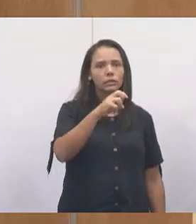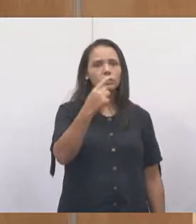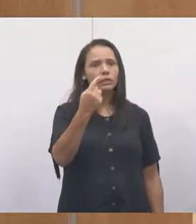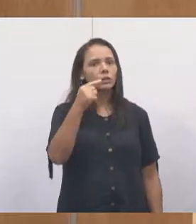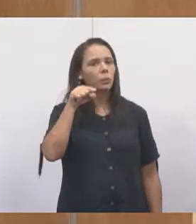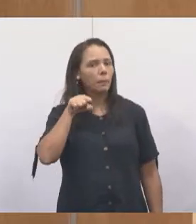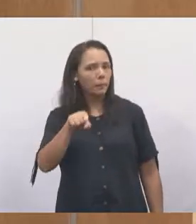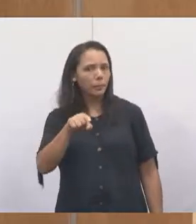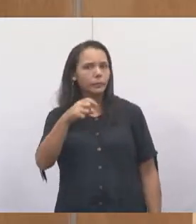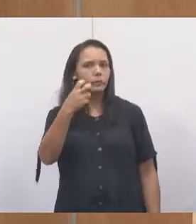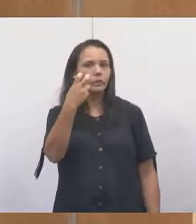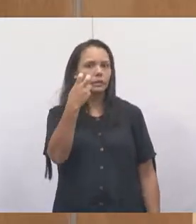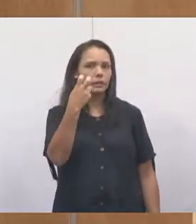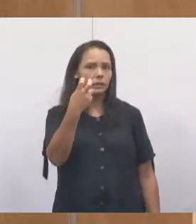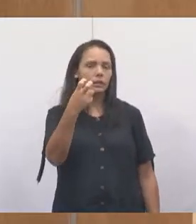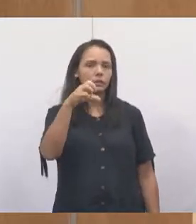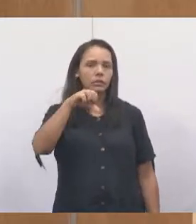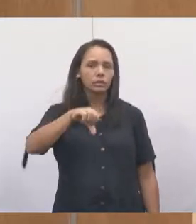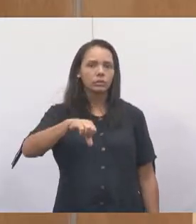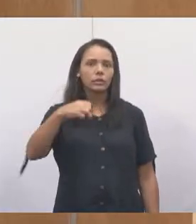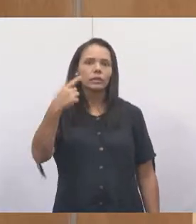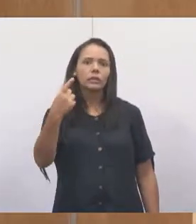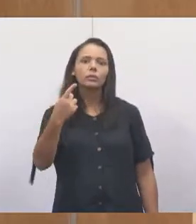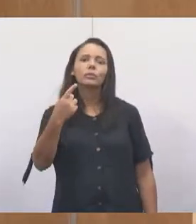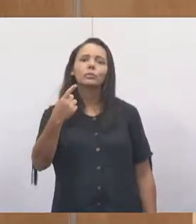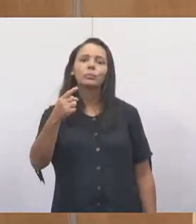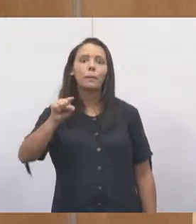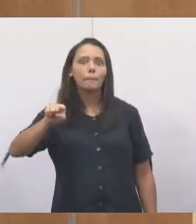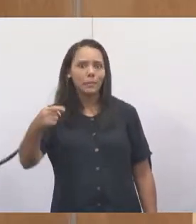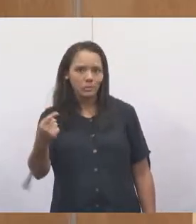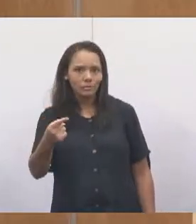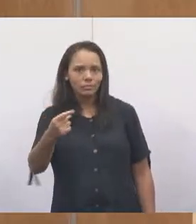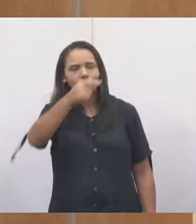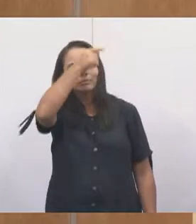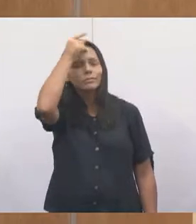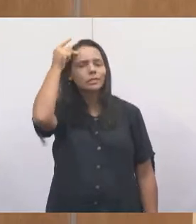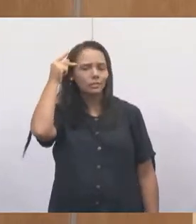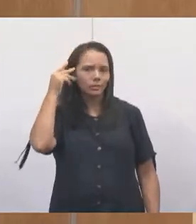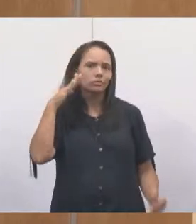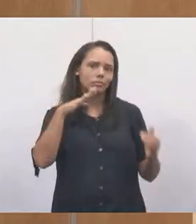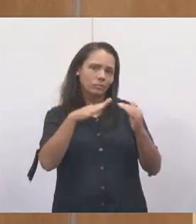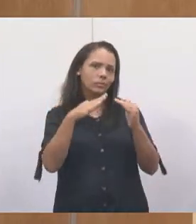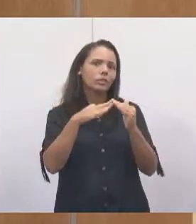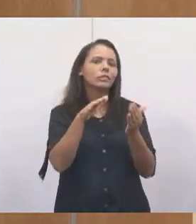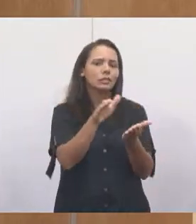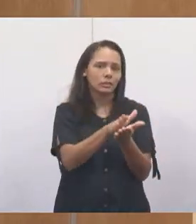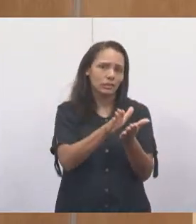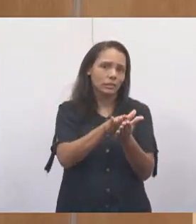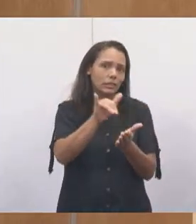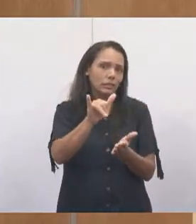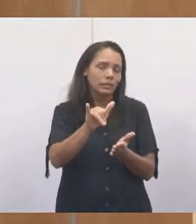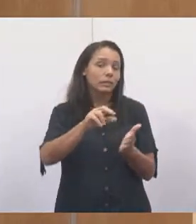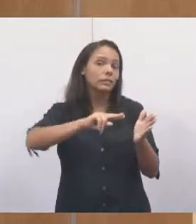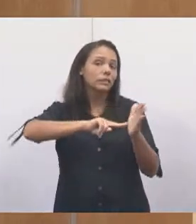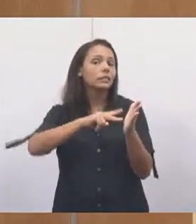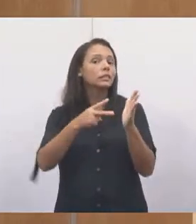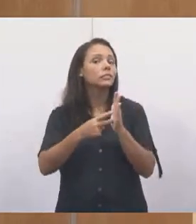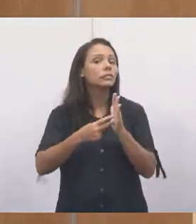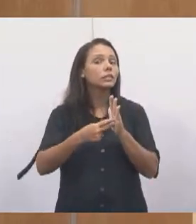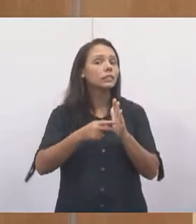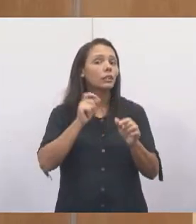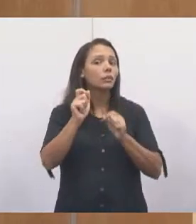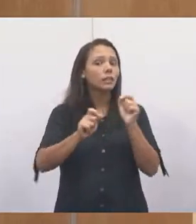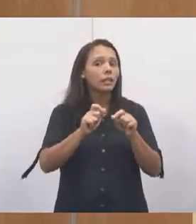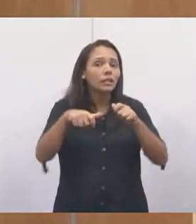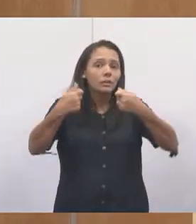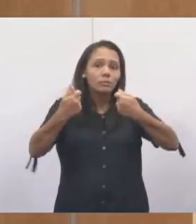251.591 habitantes. Deveria se ter na nossa cidade, não apenas, Luiz Flávio, 10